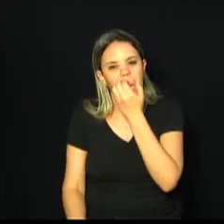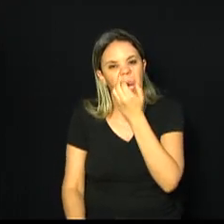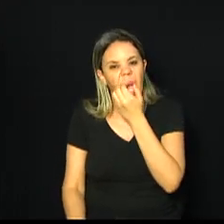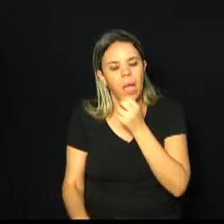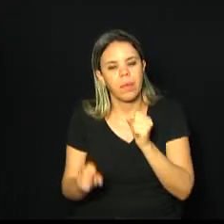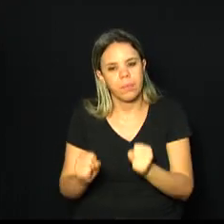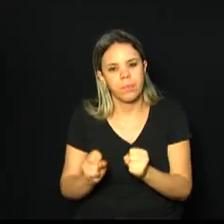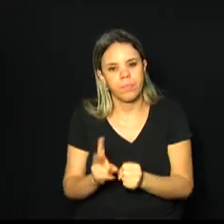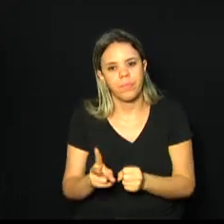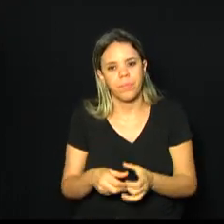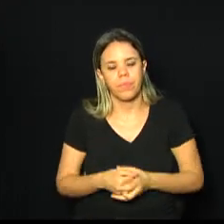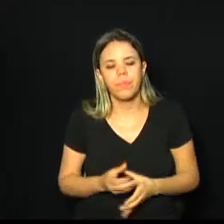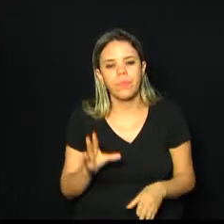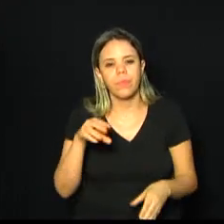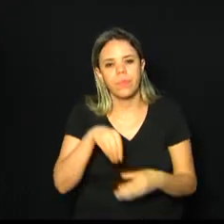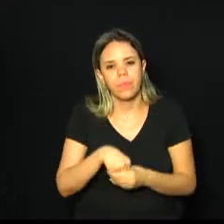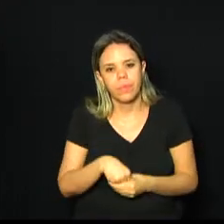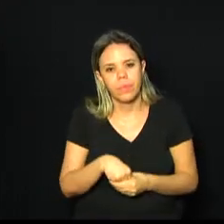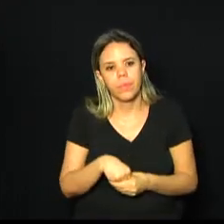pode ser mantido dentro